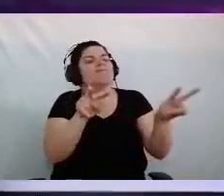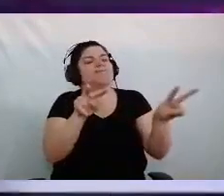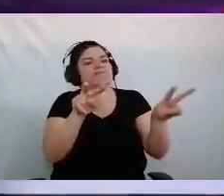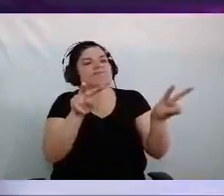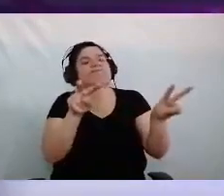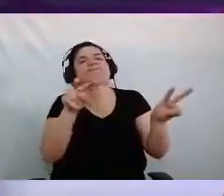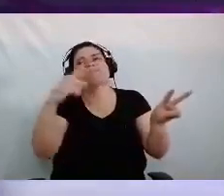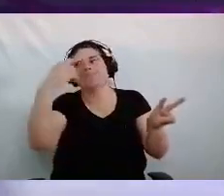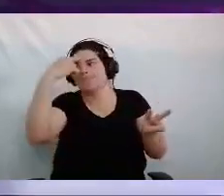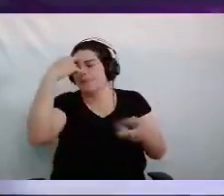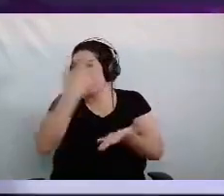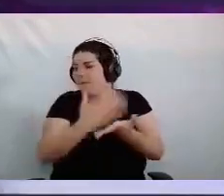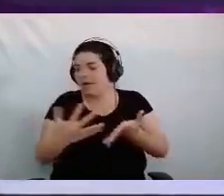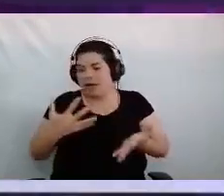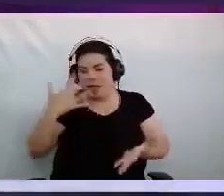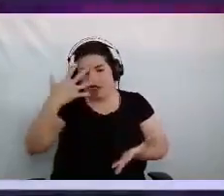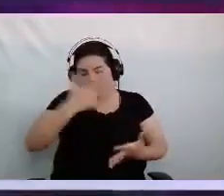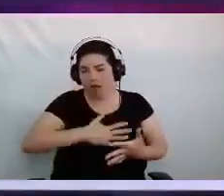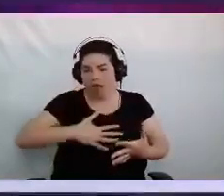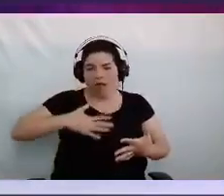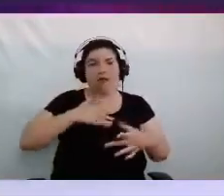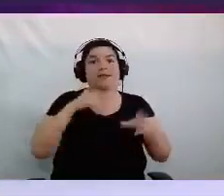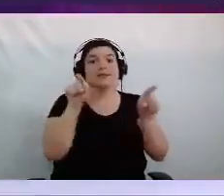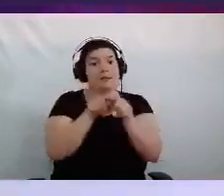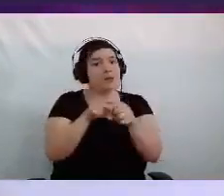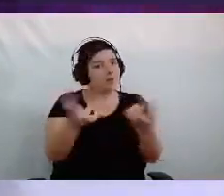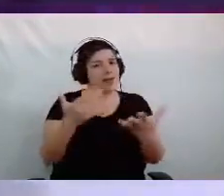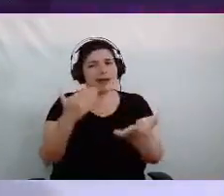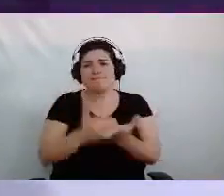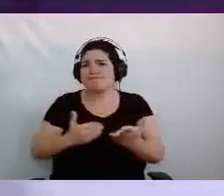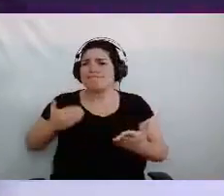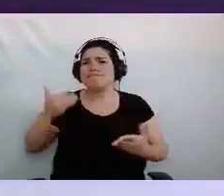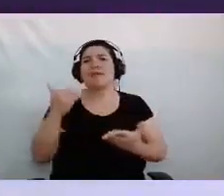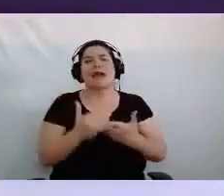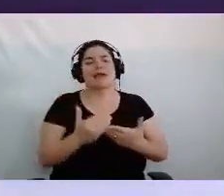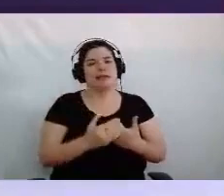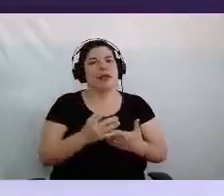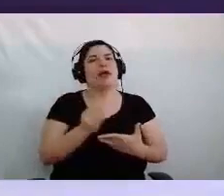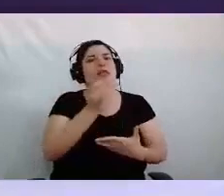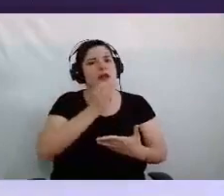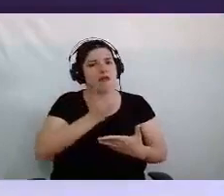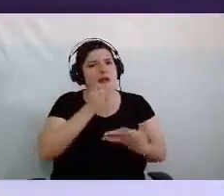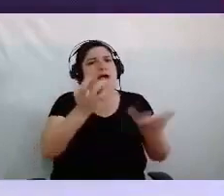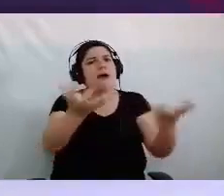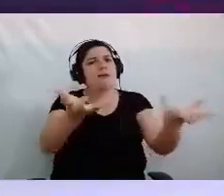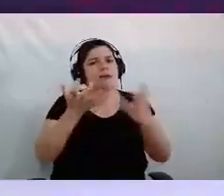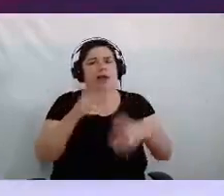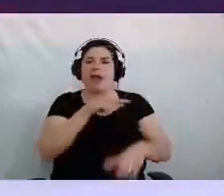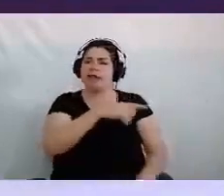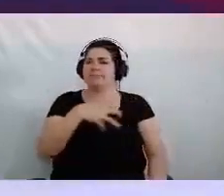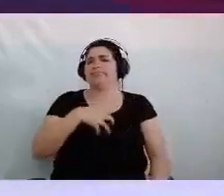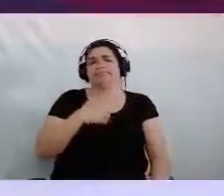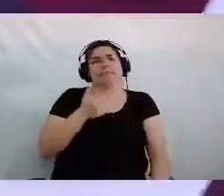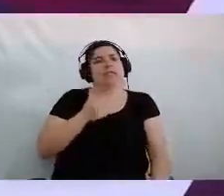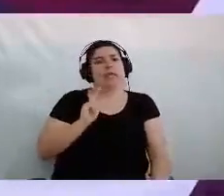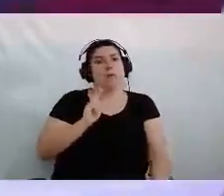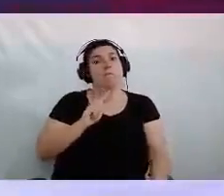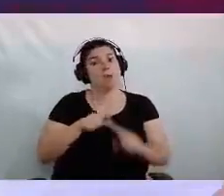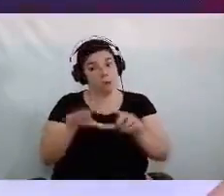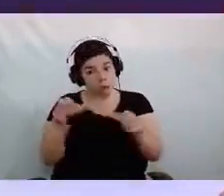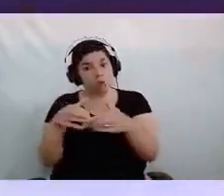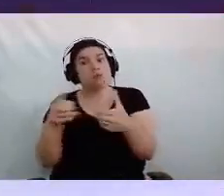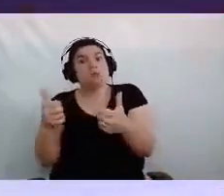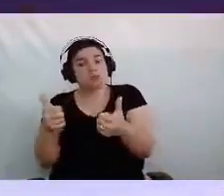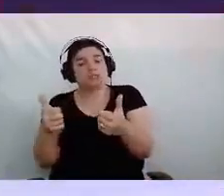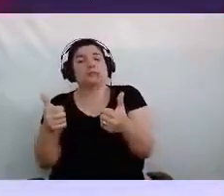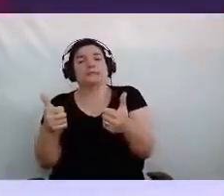a se apaixonar também. Eu queria ir além, eu queria testar. A Jo não estava muito confortável, mas o time estava. Aí, como